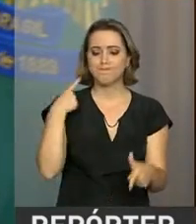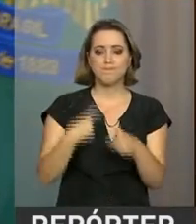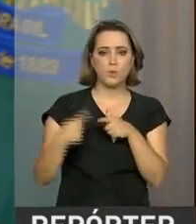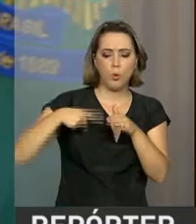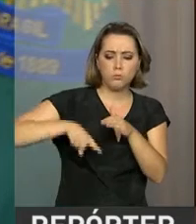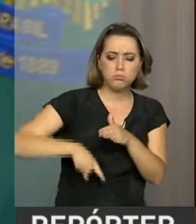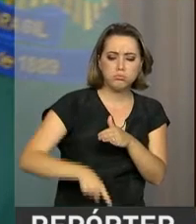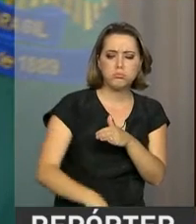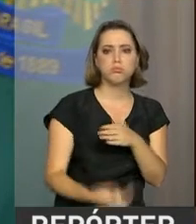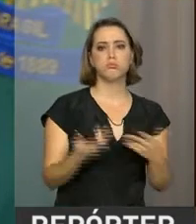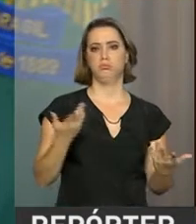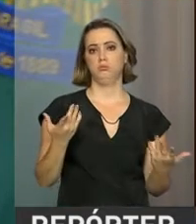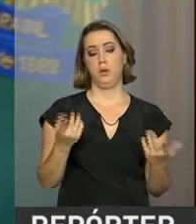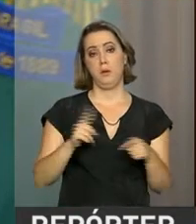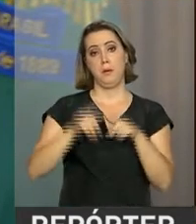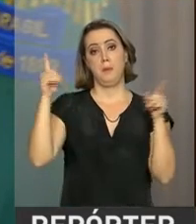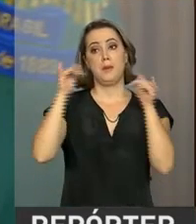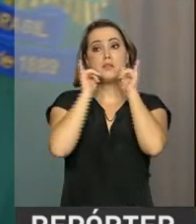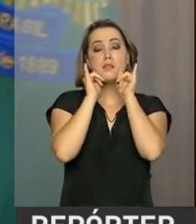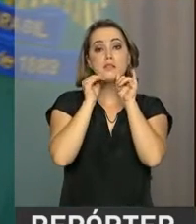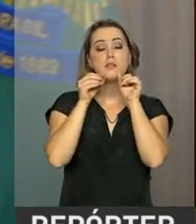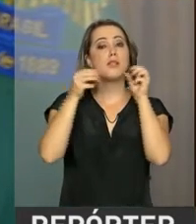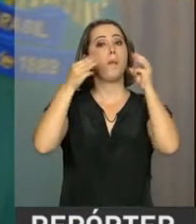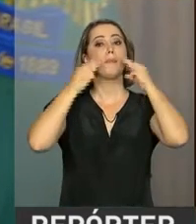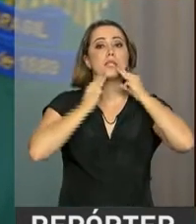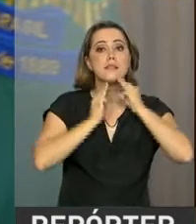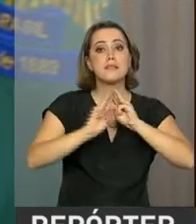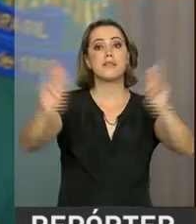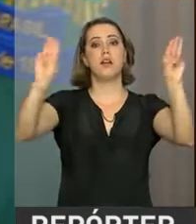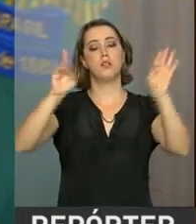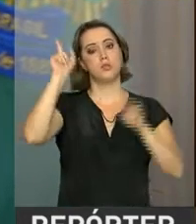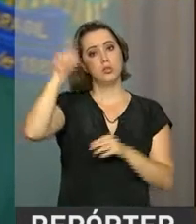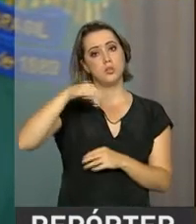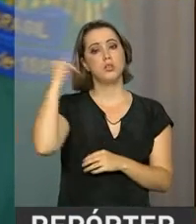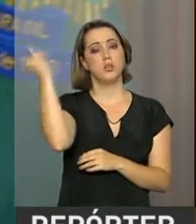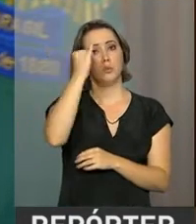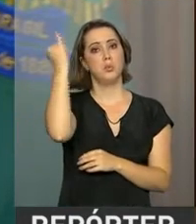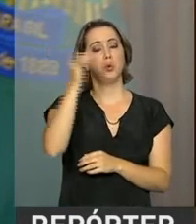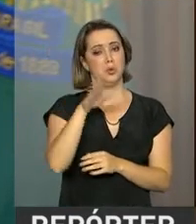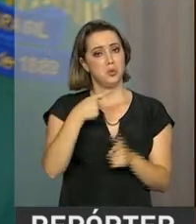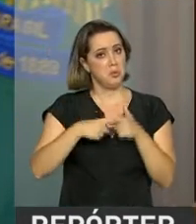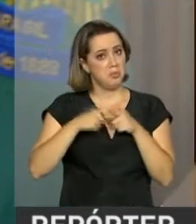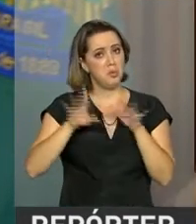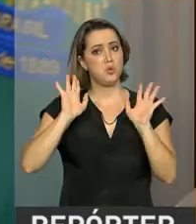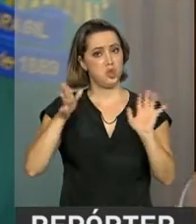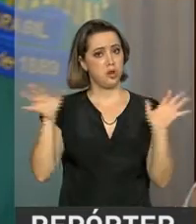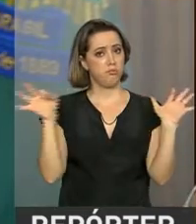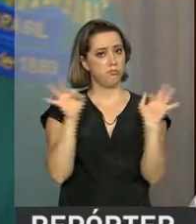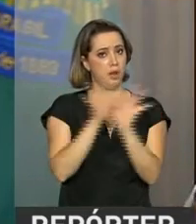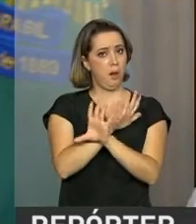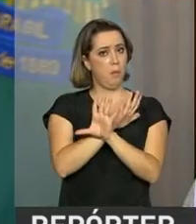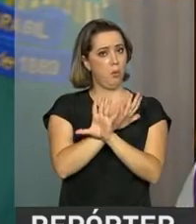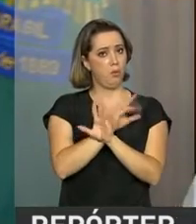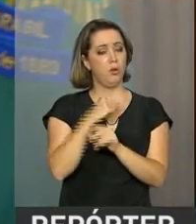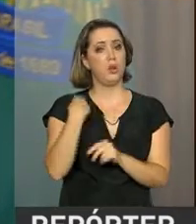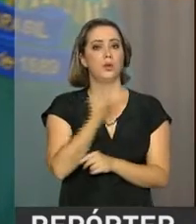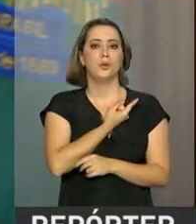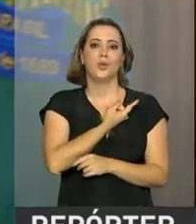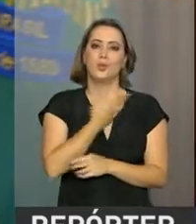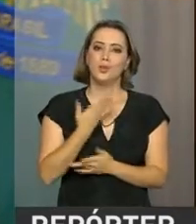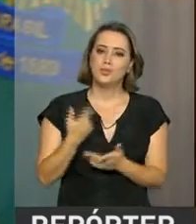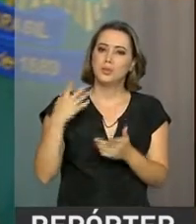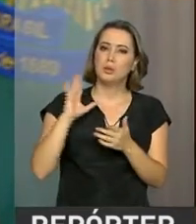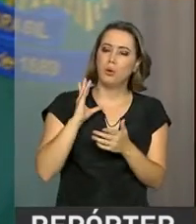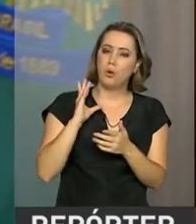história é importante que nós ainda vivemos a consequência